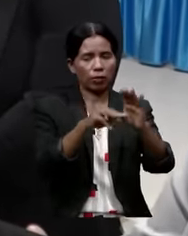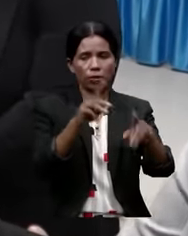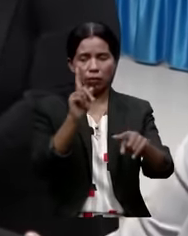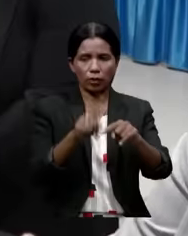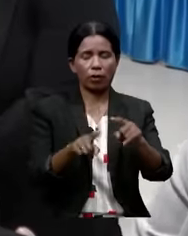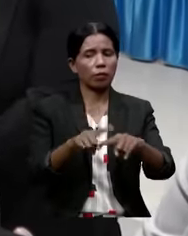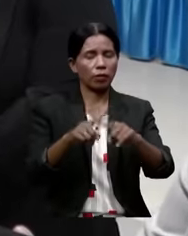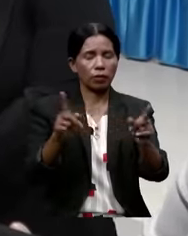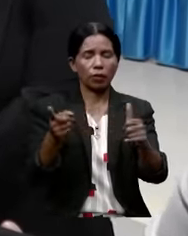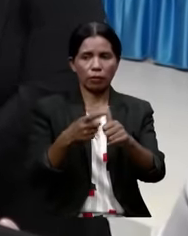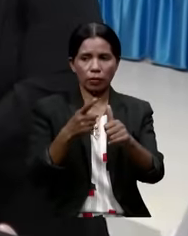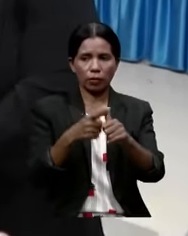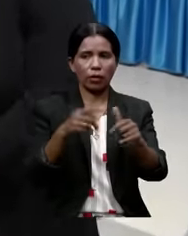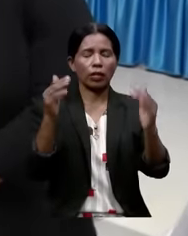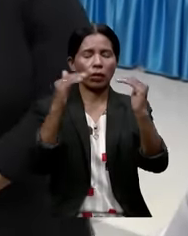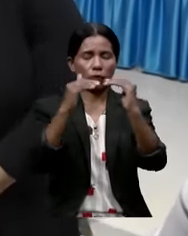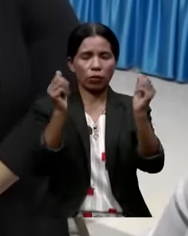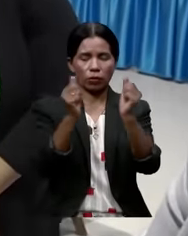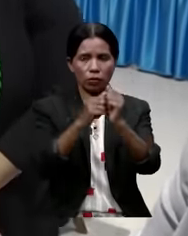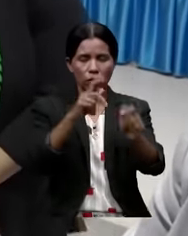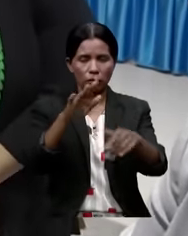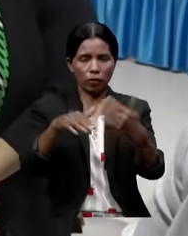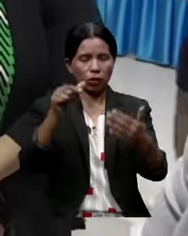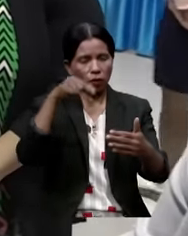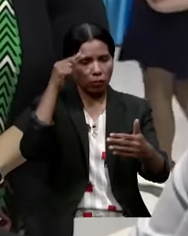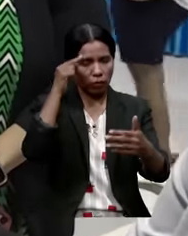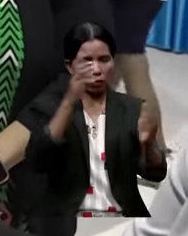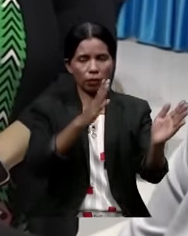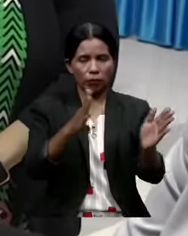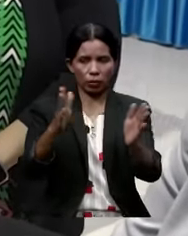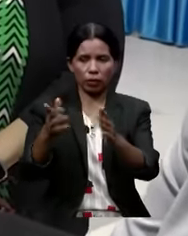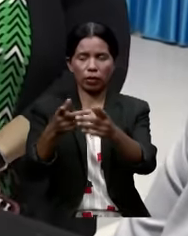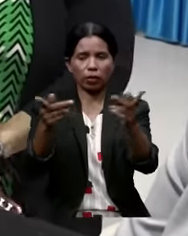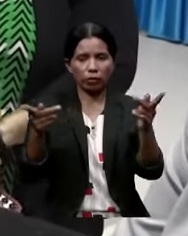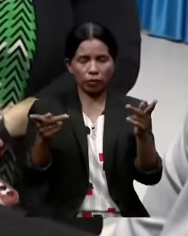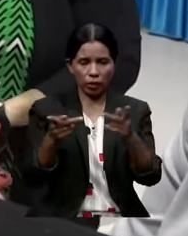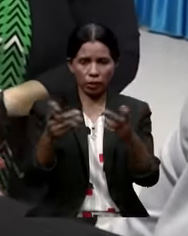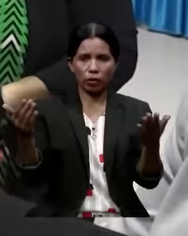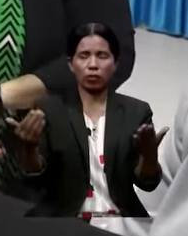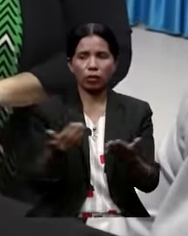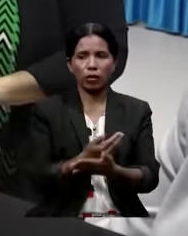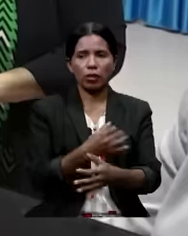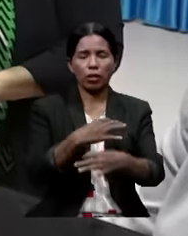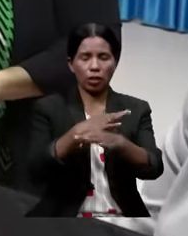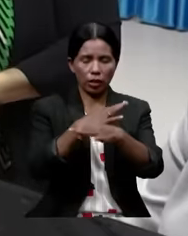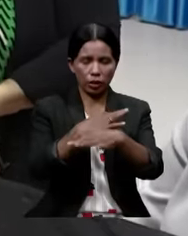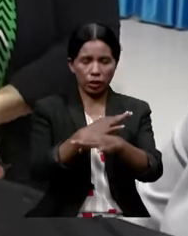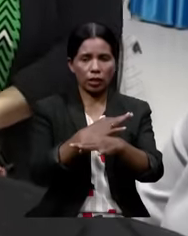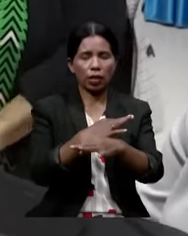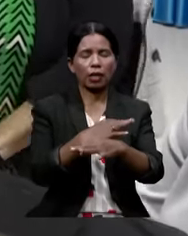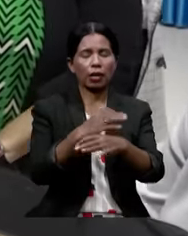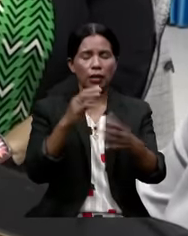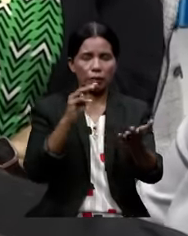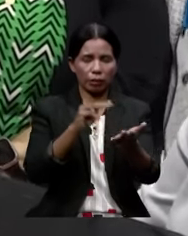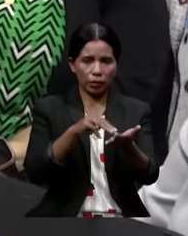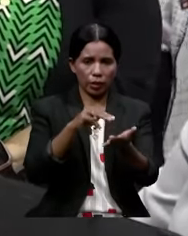Aí vem, primeiro o diálogo, depois o governo prepara fatti com. A dia mercado veia da